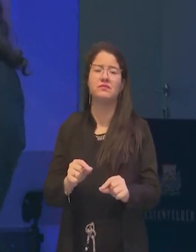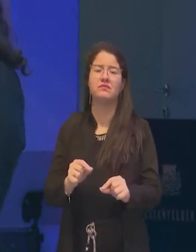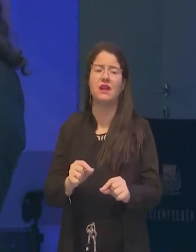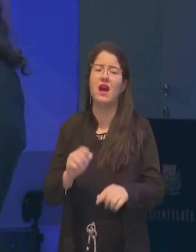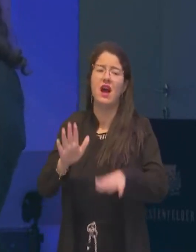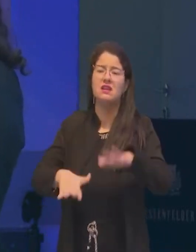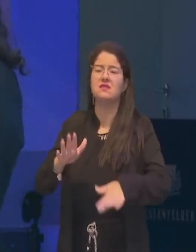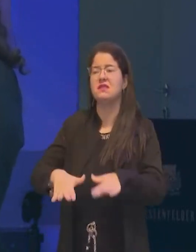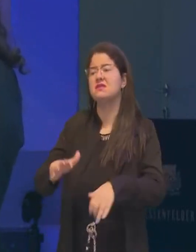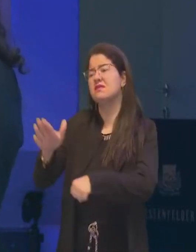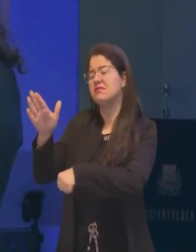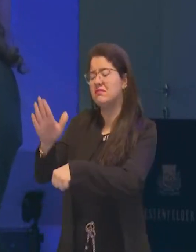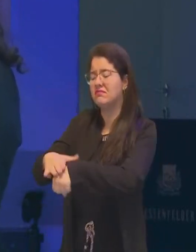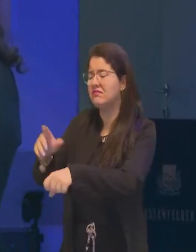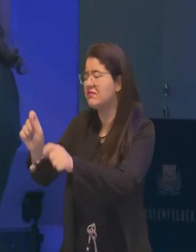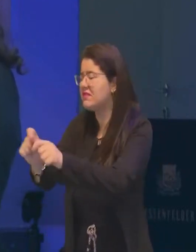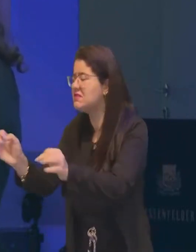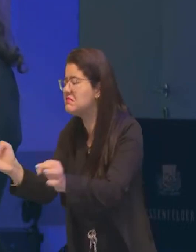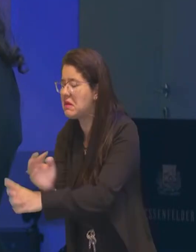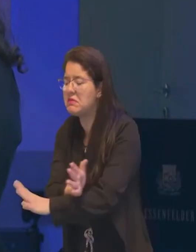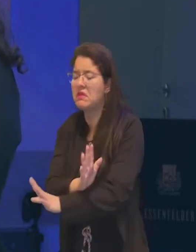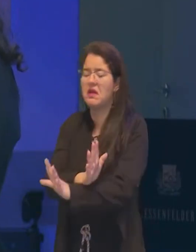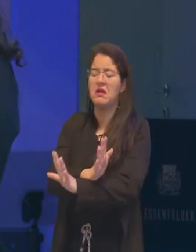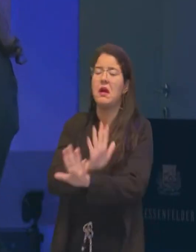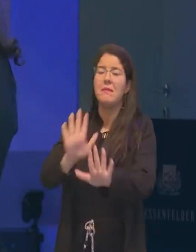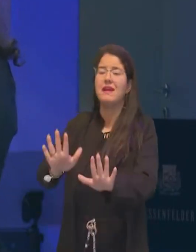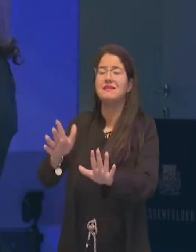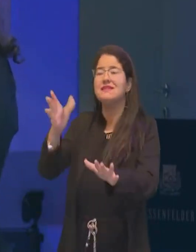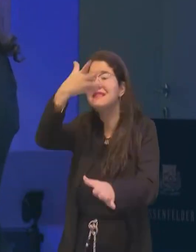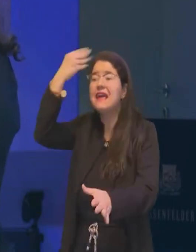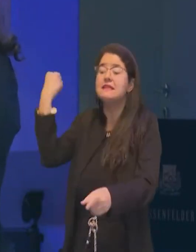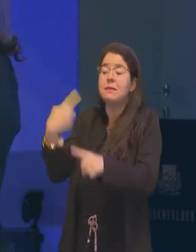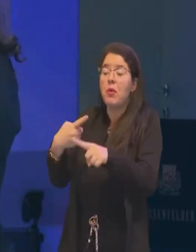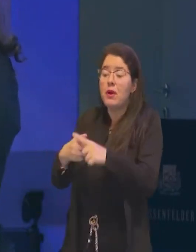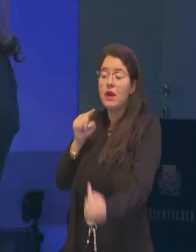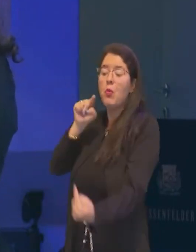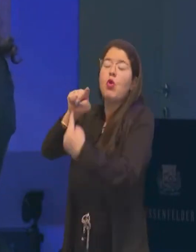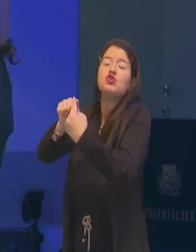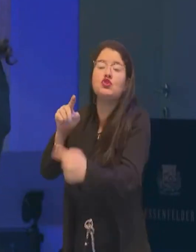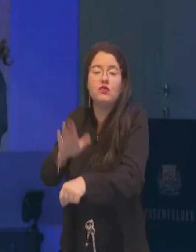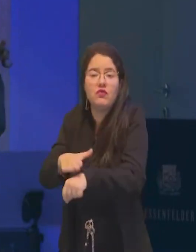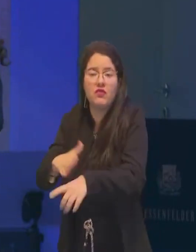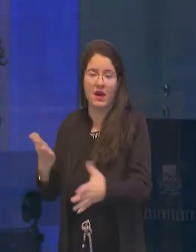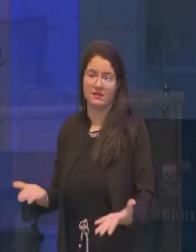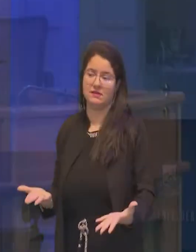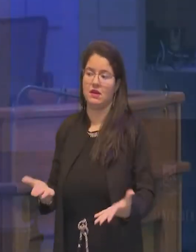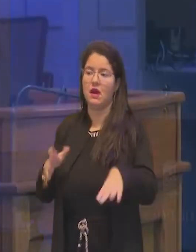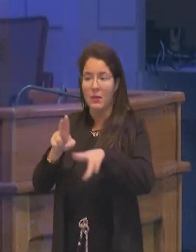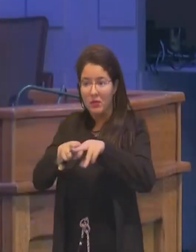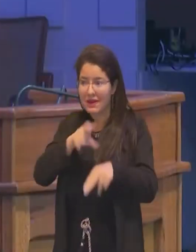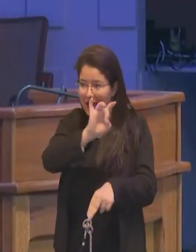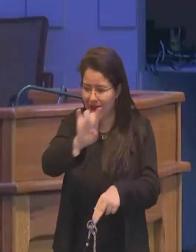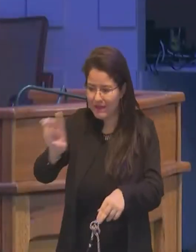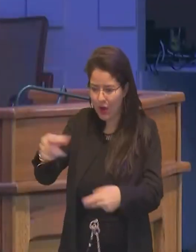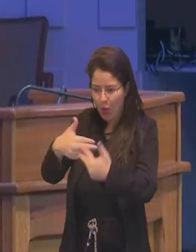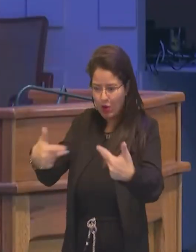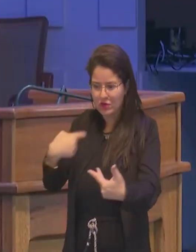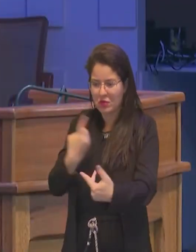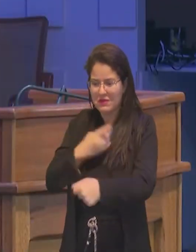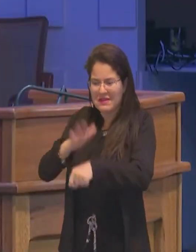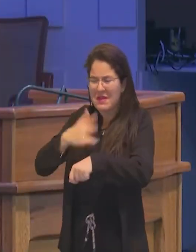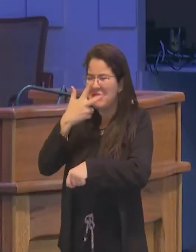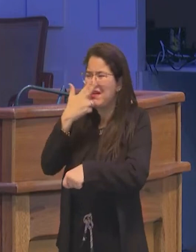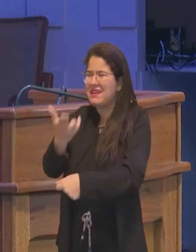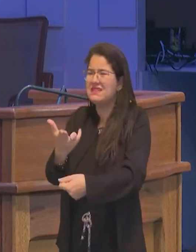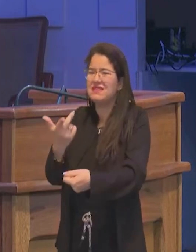fazer, sem lembrar de verdade do porquê que a gente está aqui. E por isso, cada coisa que nós fazemos acaba se tornando um pouco